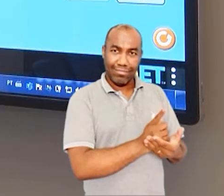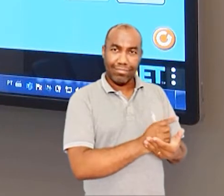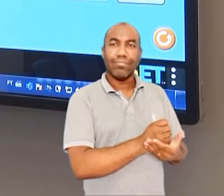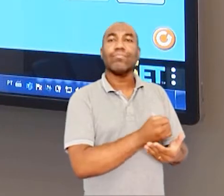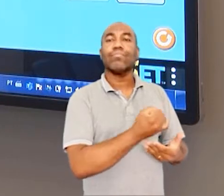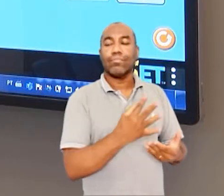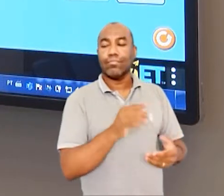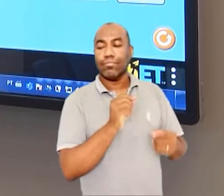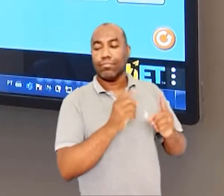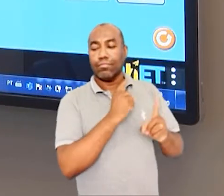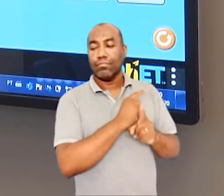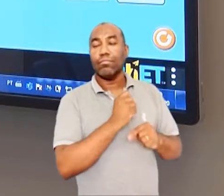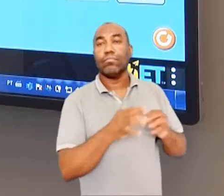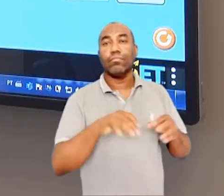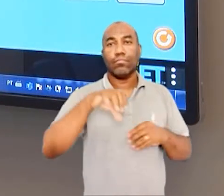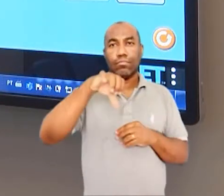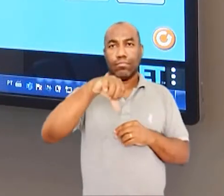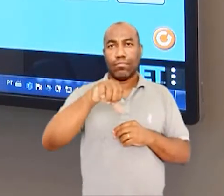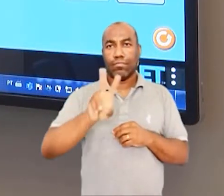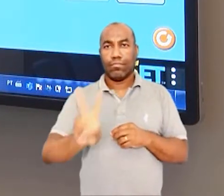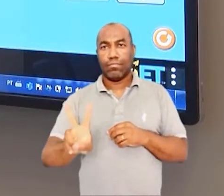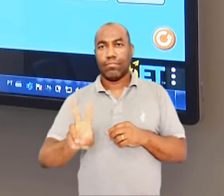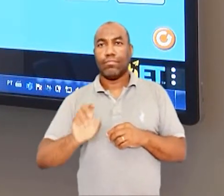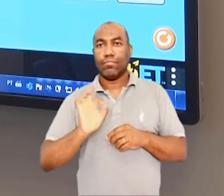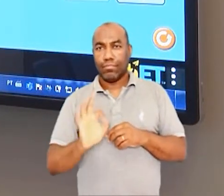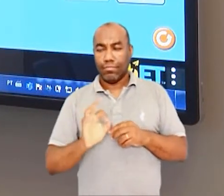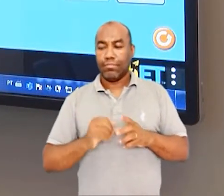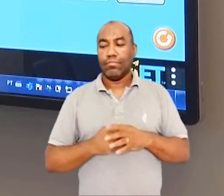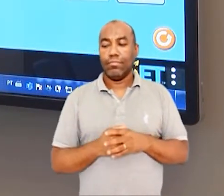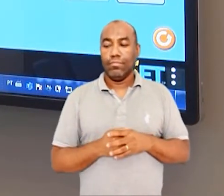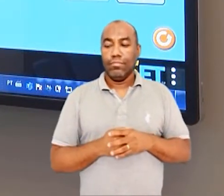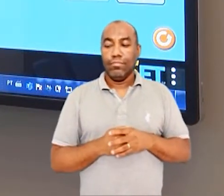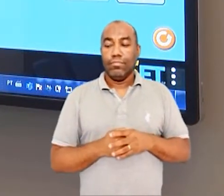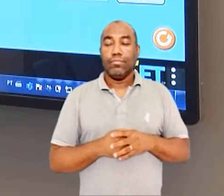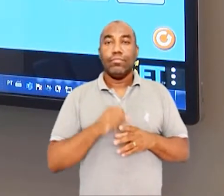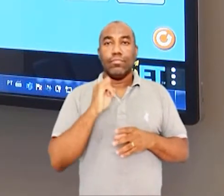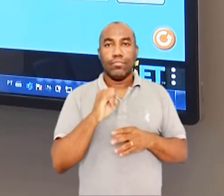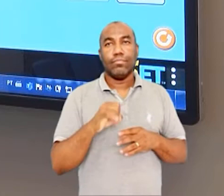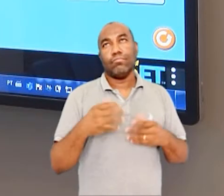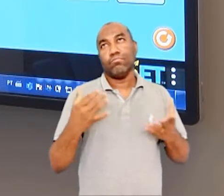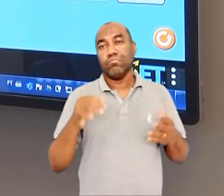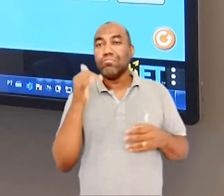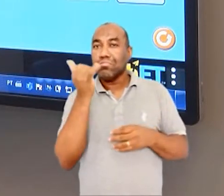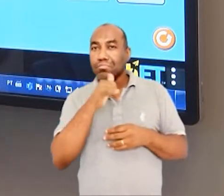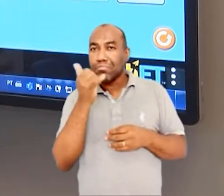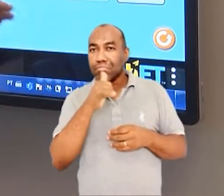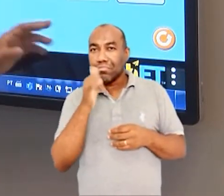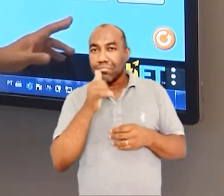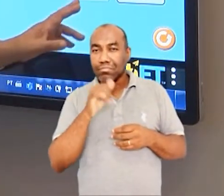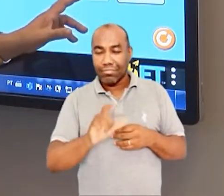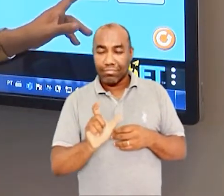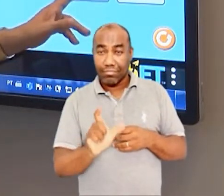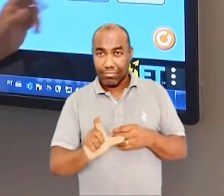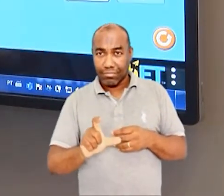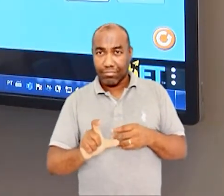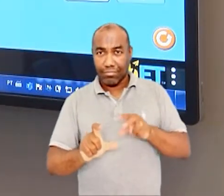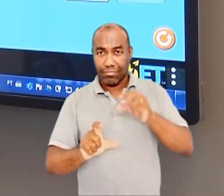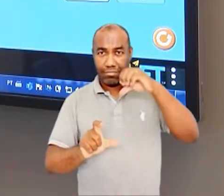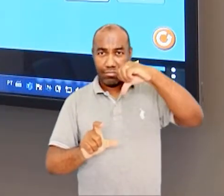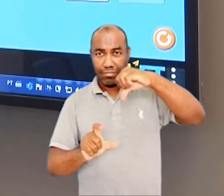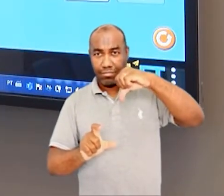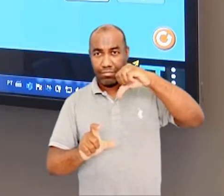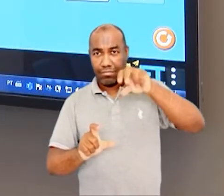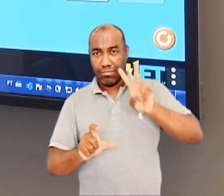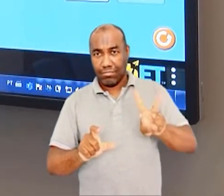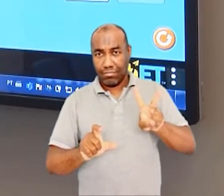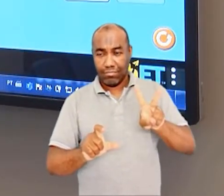com 9 volts. Está claro? Então, se uma pilha ela me dá 9